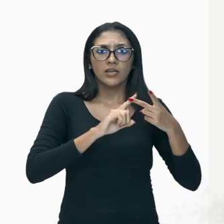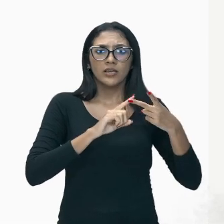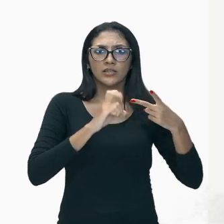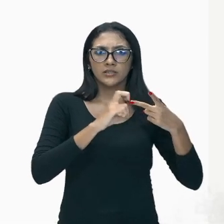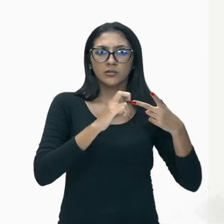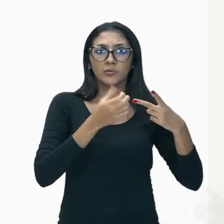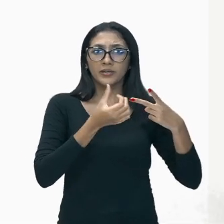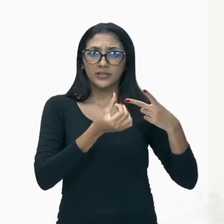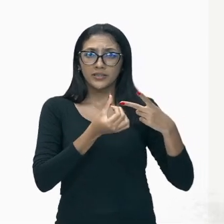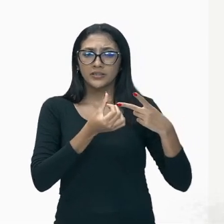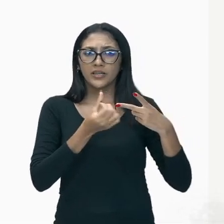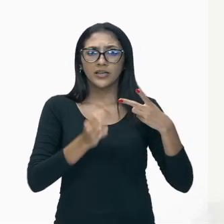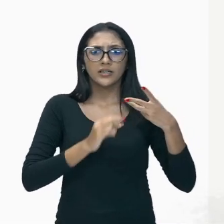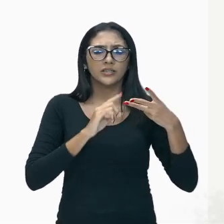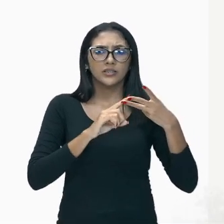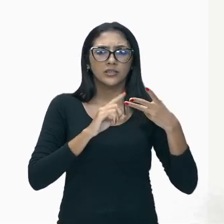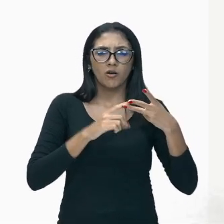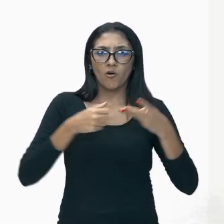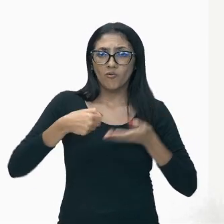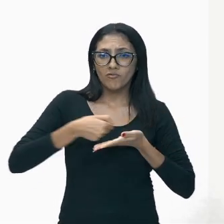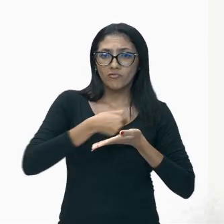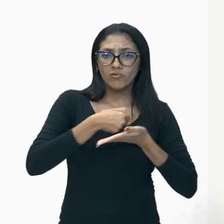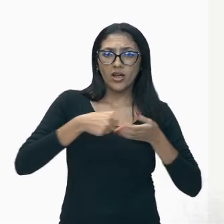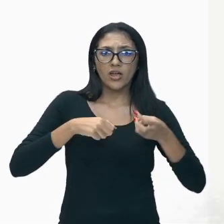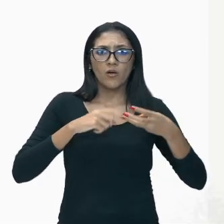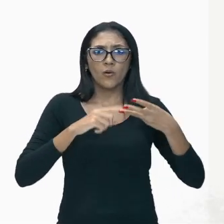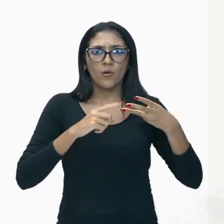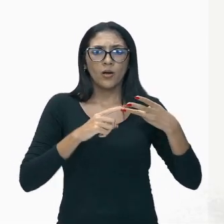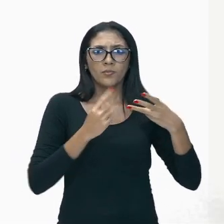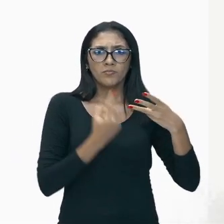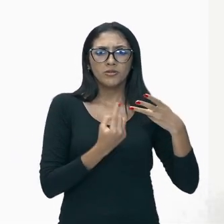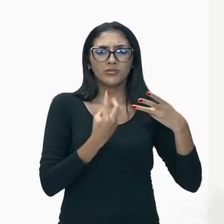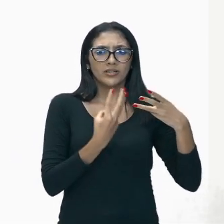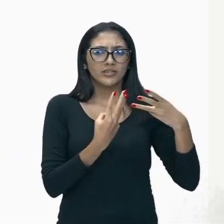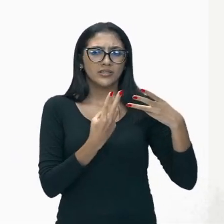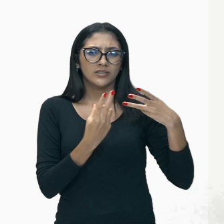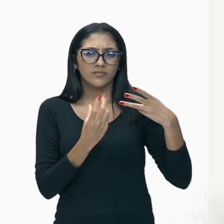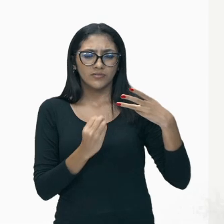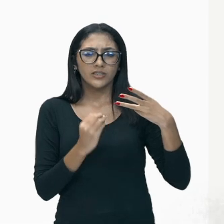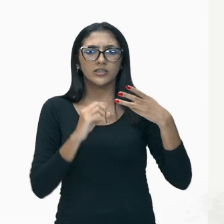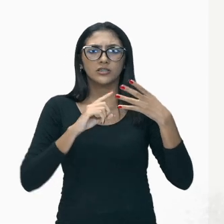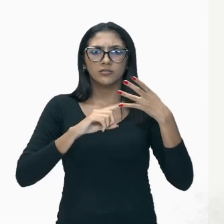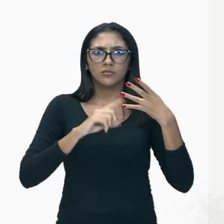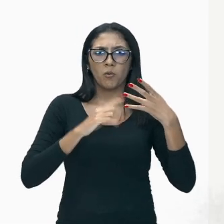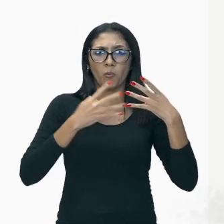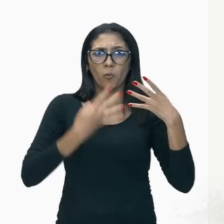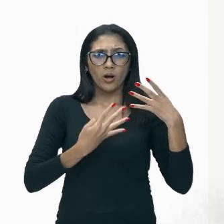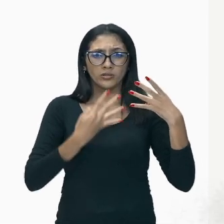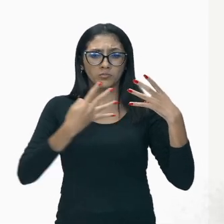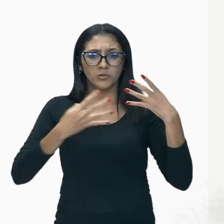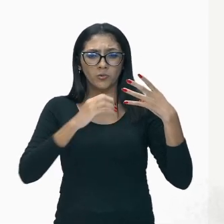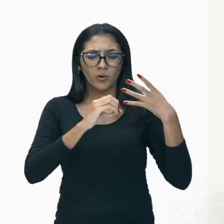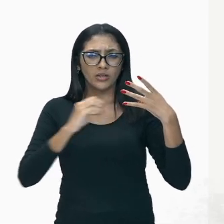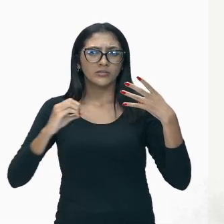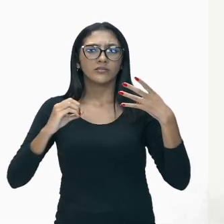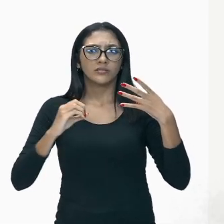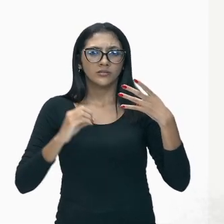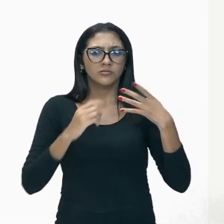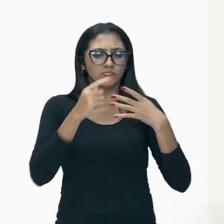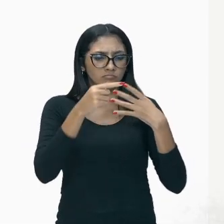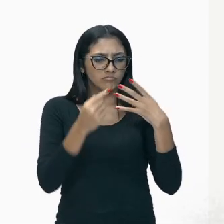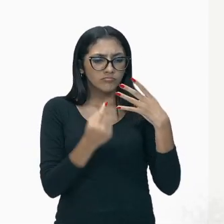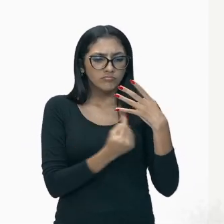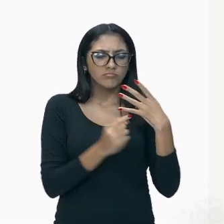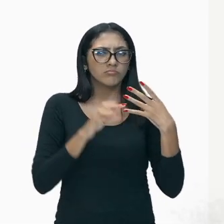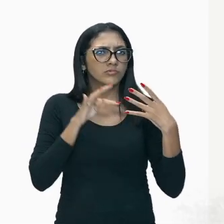elétrico, 1.320 watts. E chuveiro elétrico, 4.400 watts. Logo, você tem, para